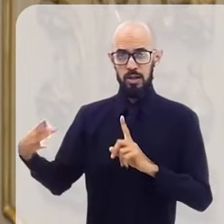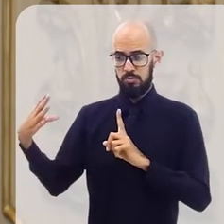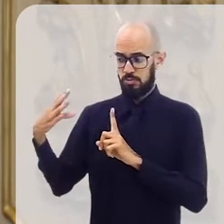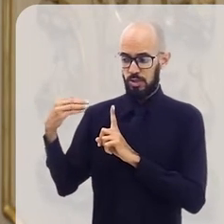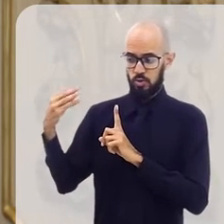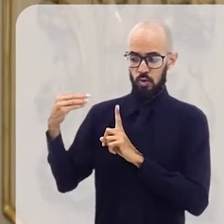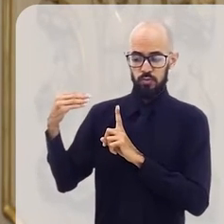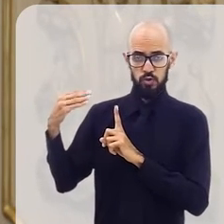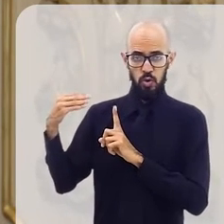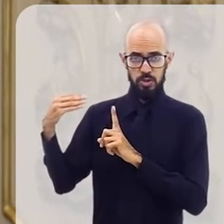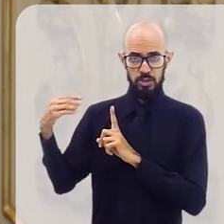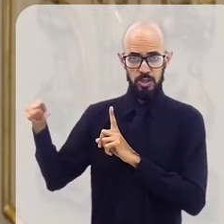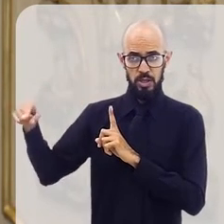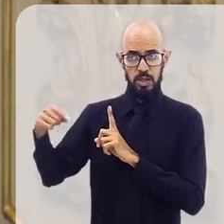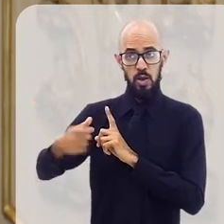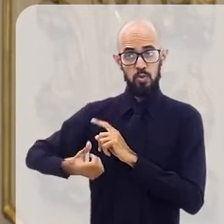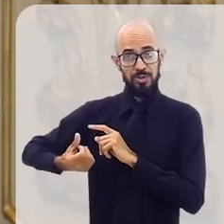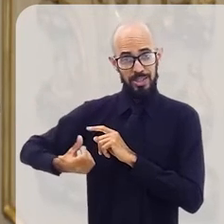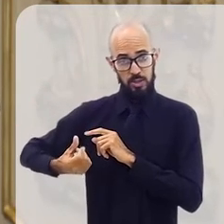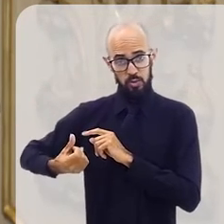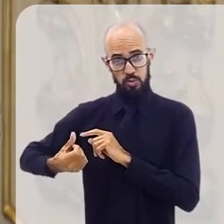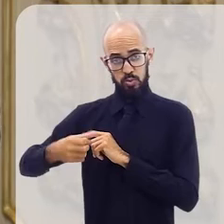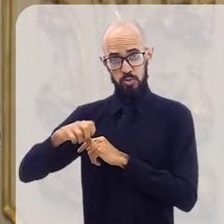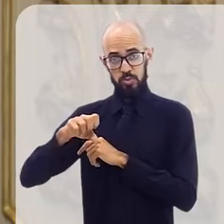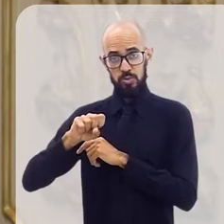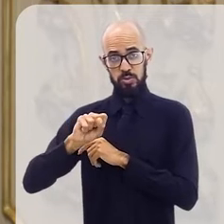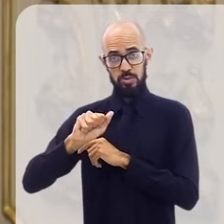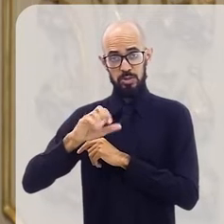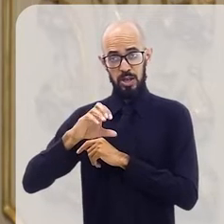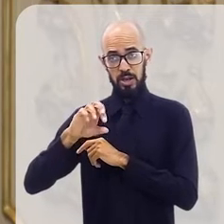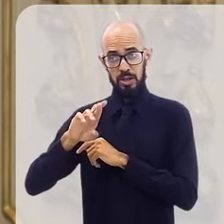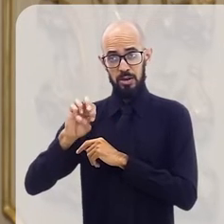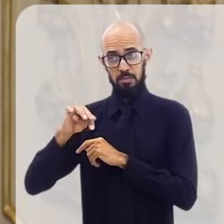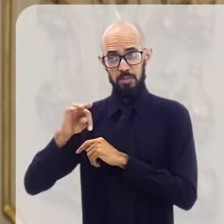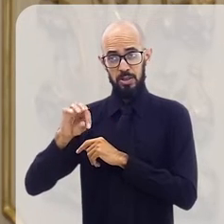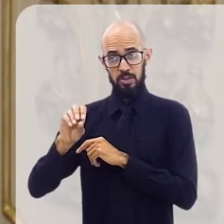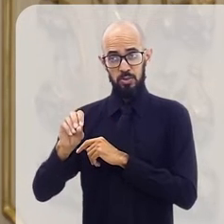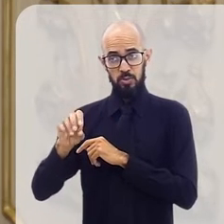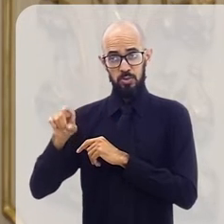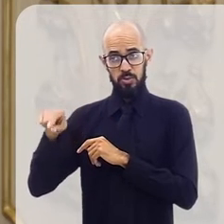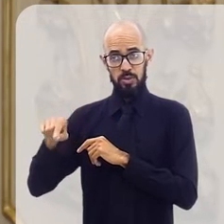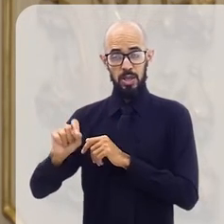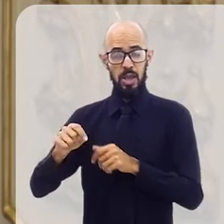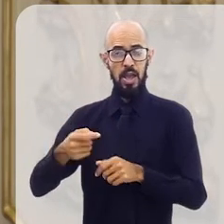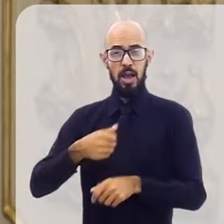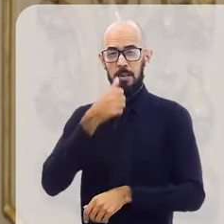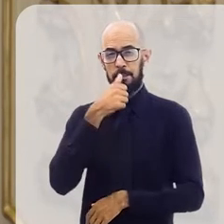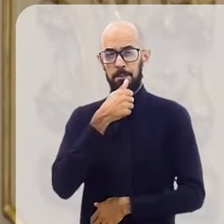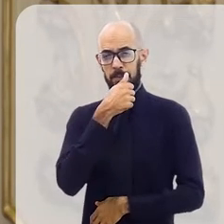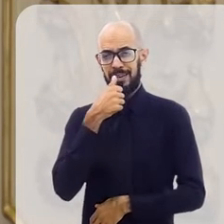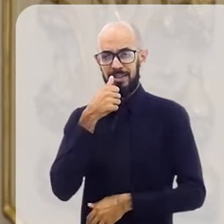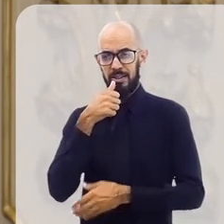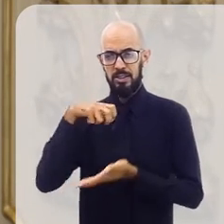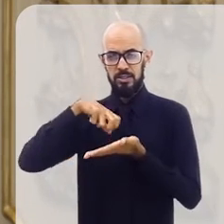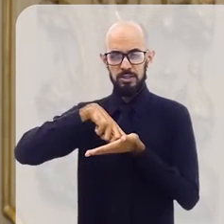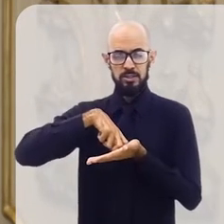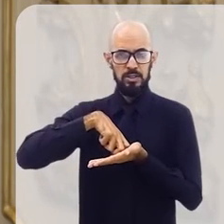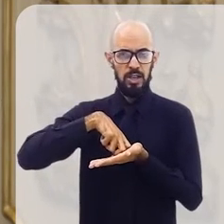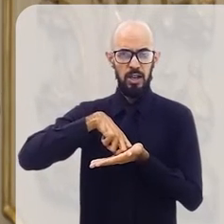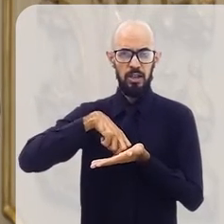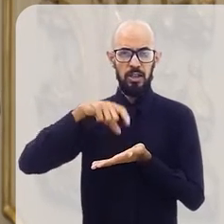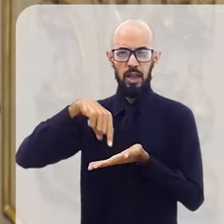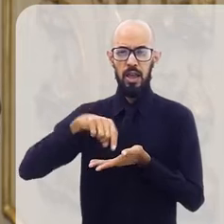o sacramento da nós falam 25 falando do sexto é a estamos falando do Sacramento da Penitência